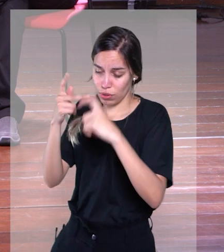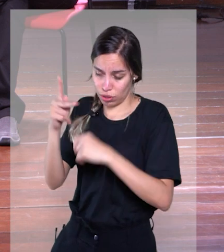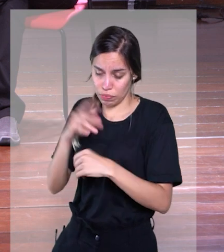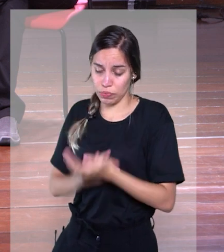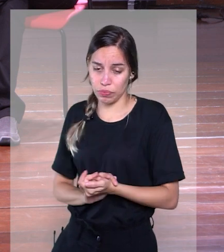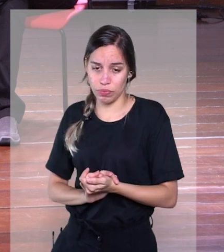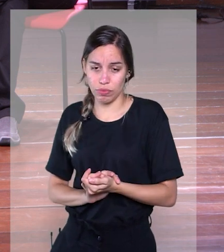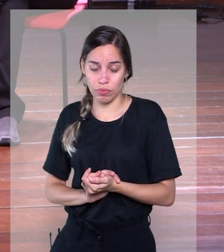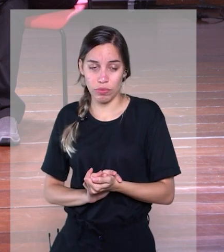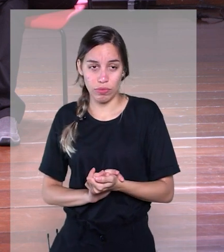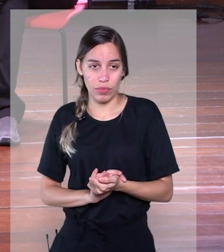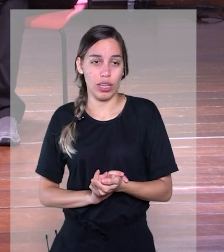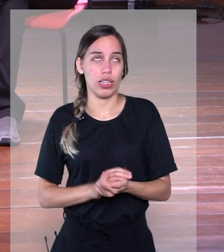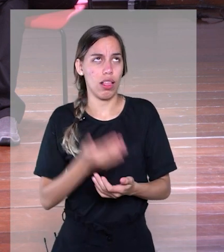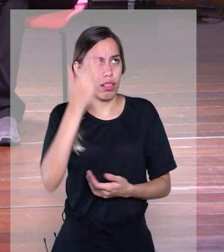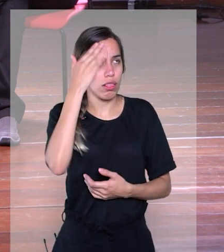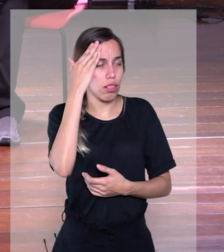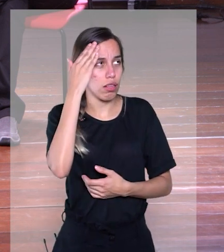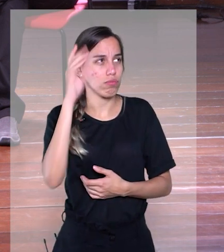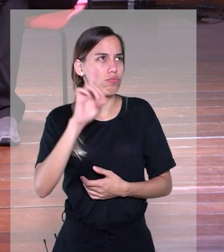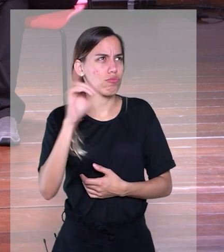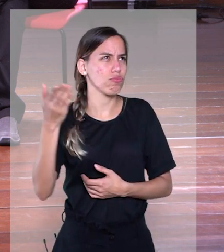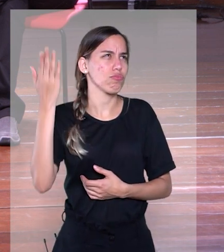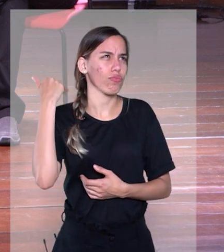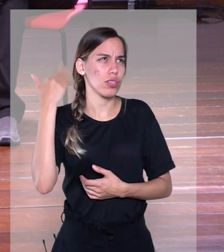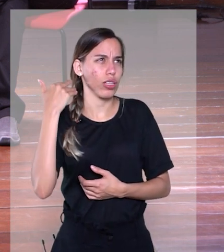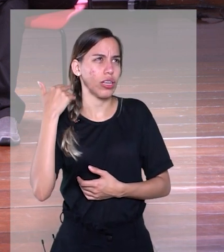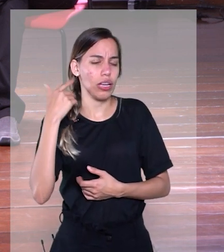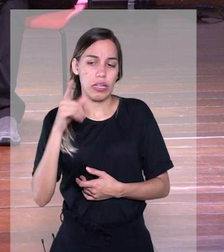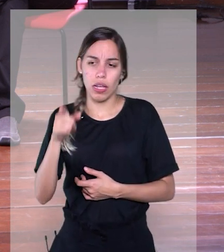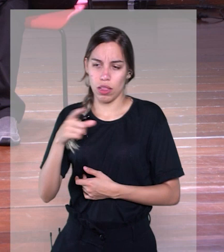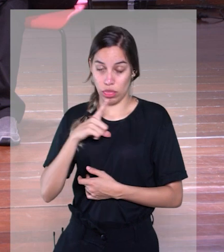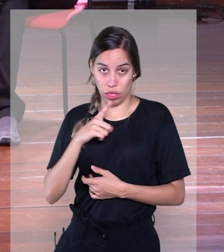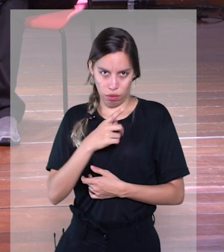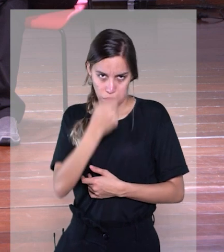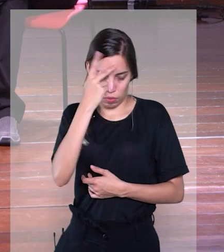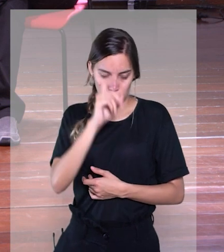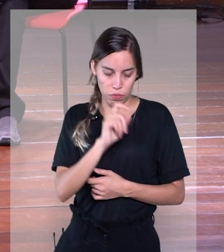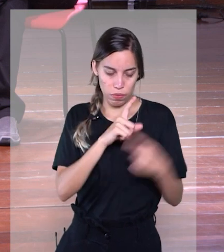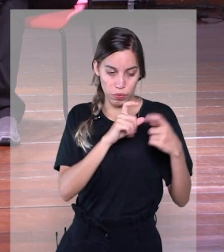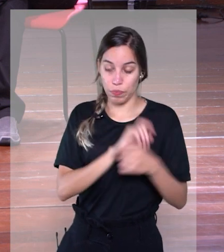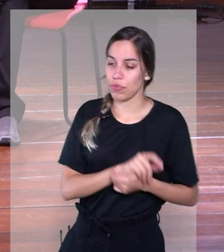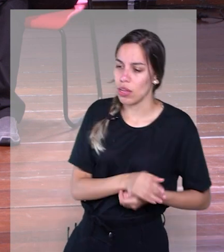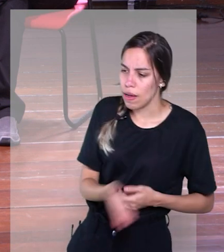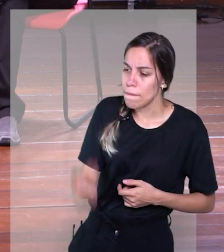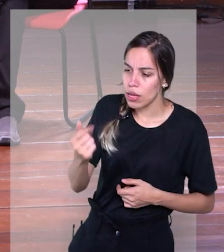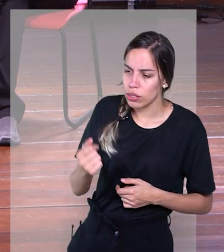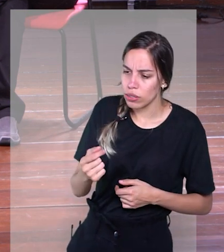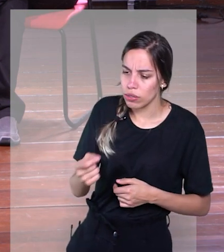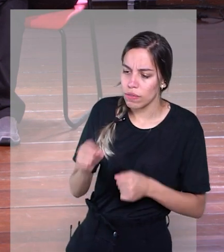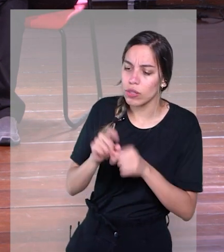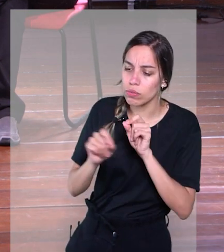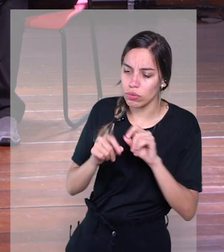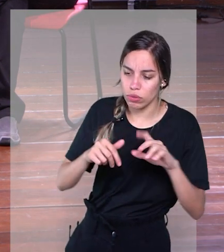mas ele foi muito fotografado. Sei que uma vez um fotógrafo fez ele subir numa escada e tirou a foto de baixo, e